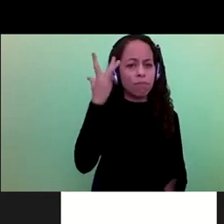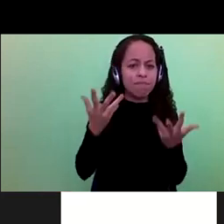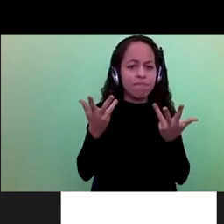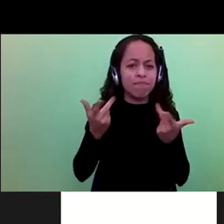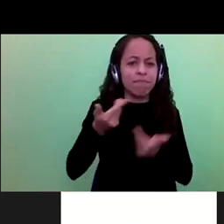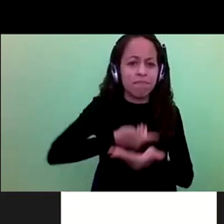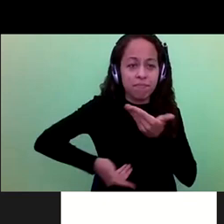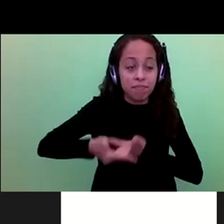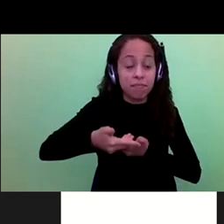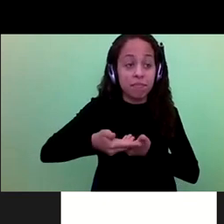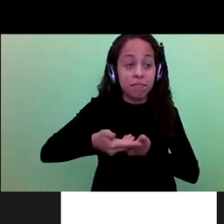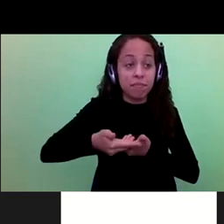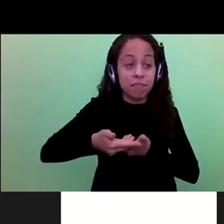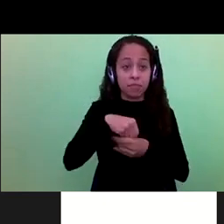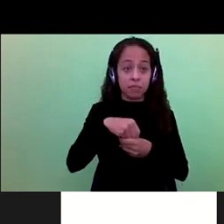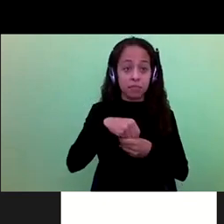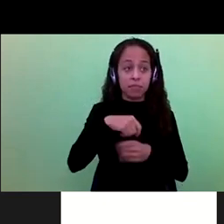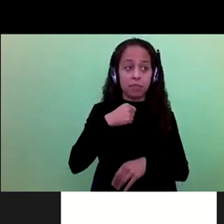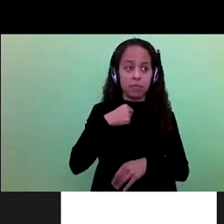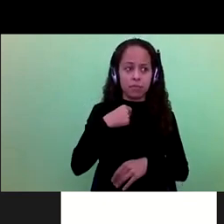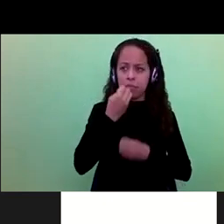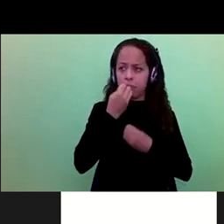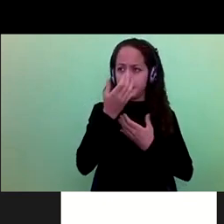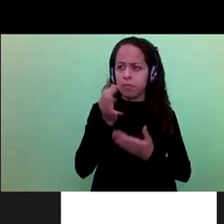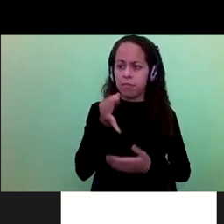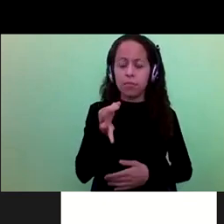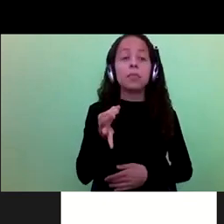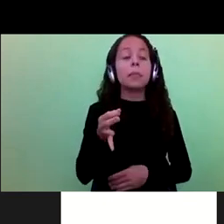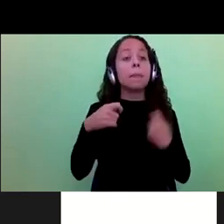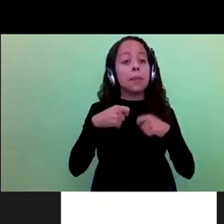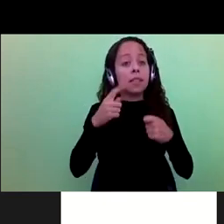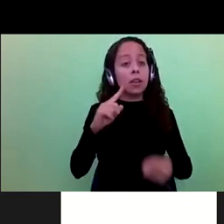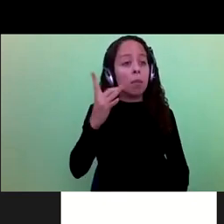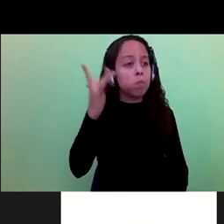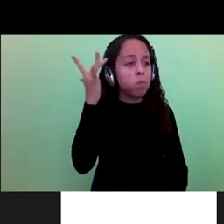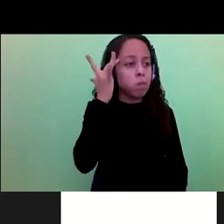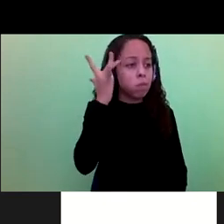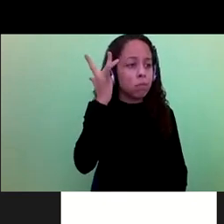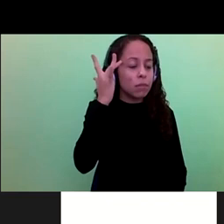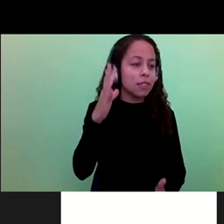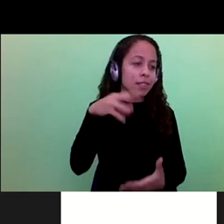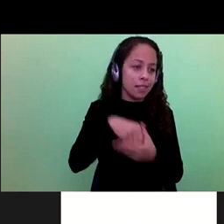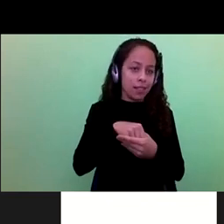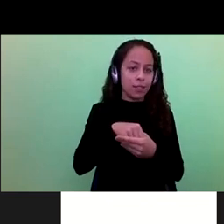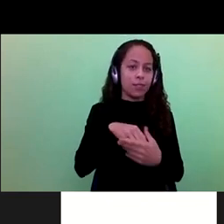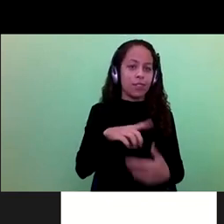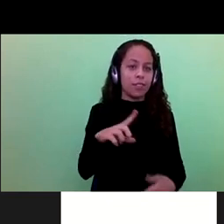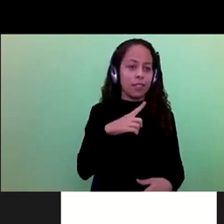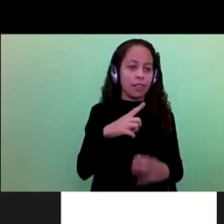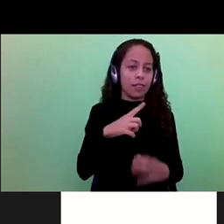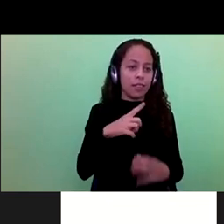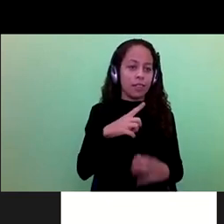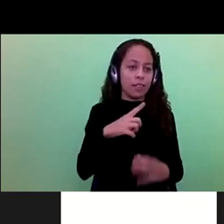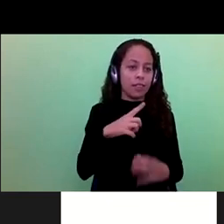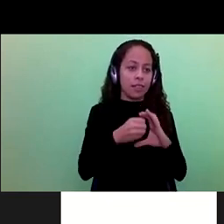Então, eu diria para a Dani que a gente precisa potencializar e fortalecer ainda mais essa